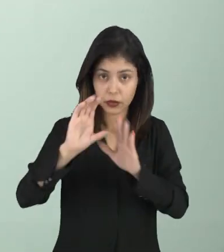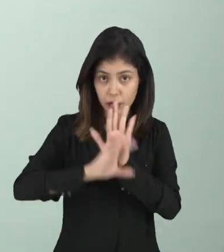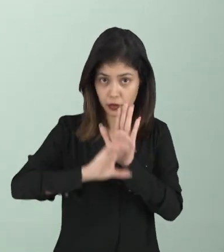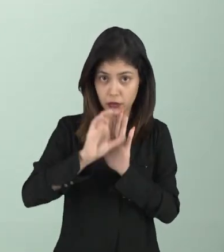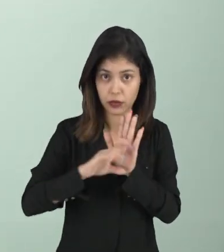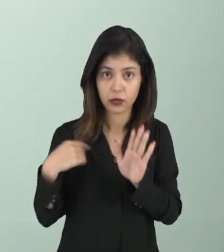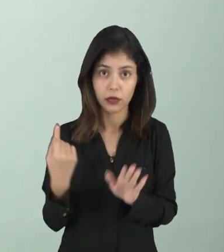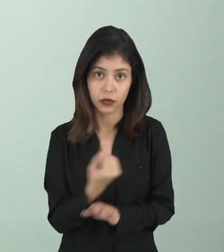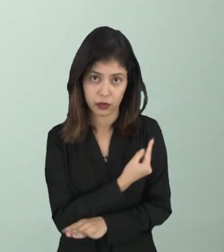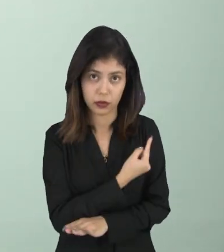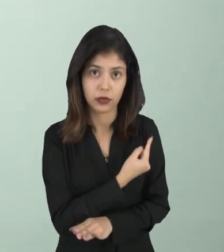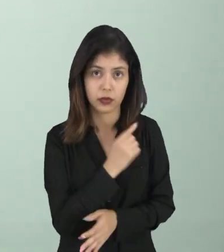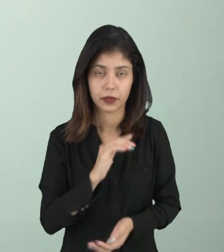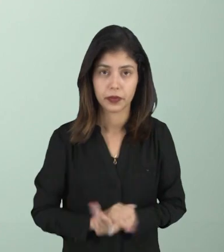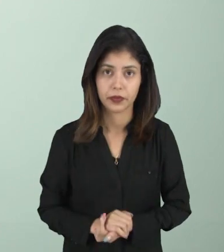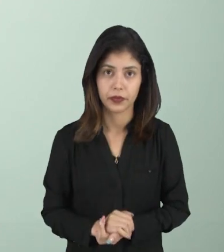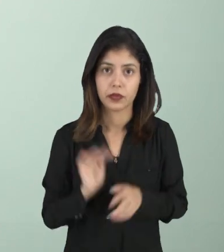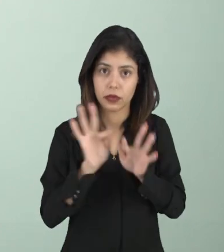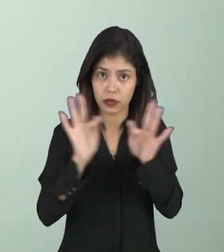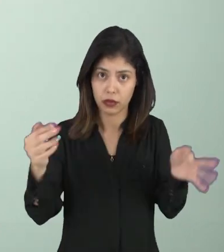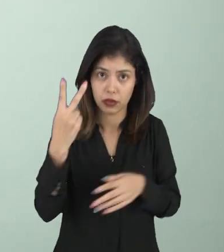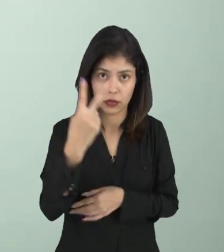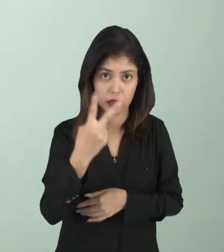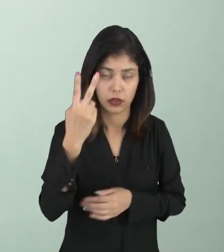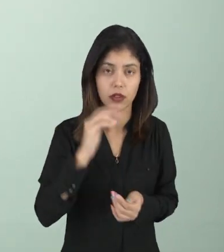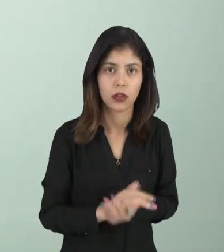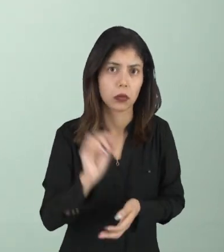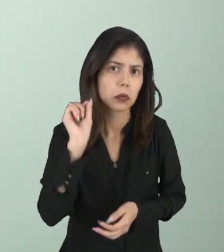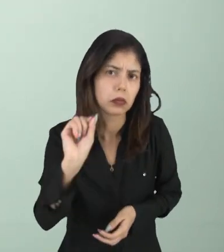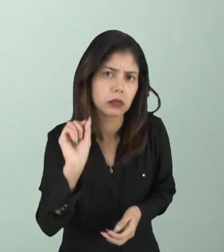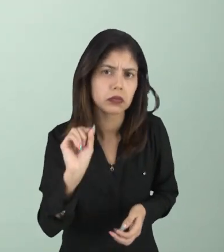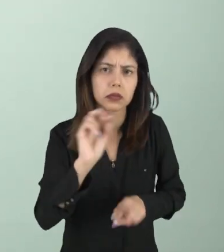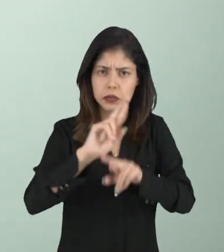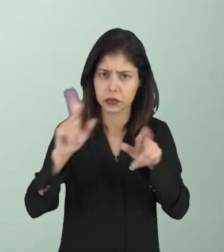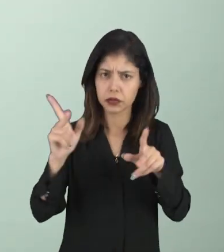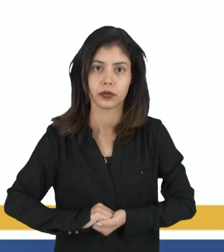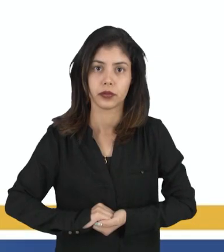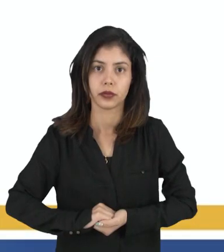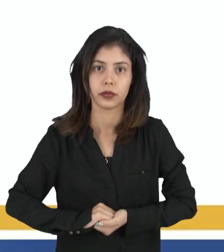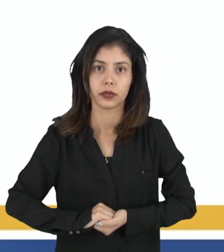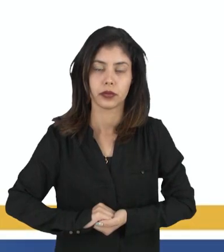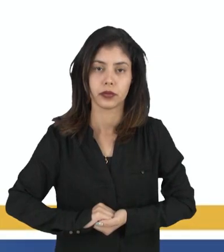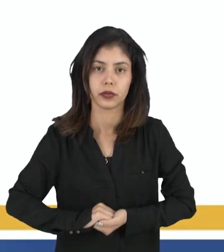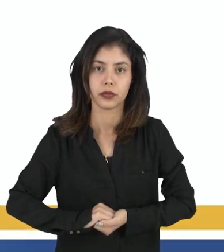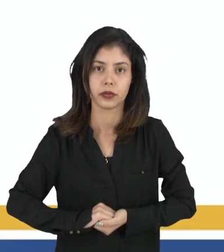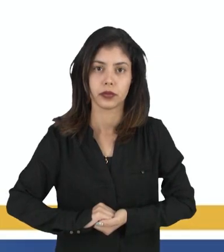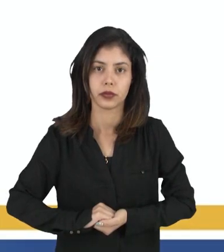conteúdo dessas duas frases e no que elas são diferentes.